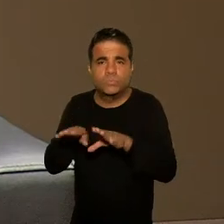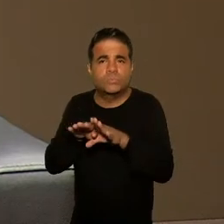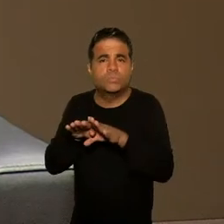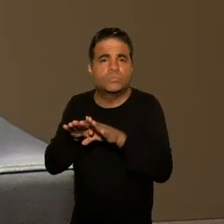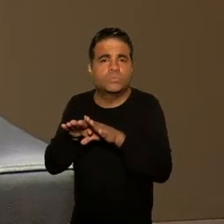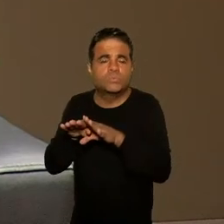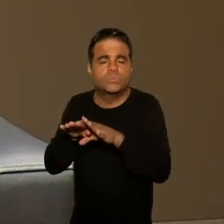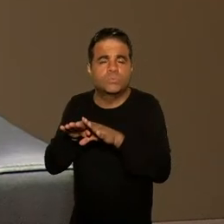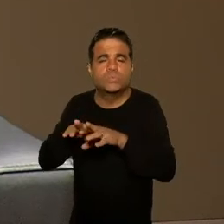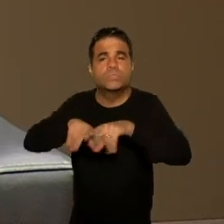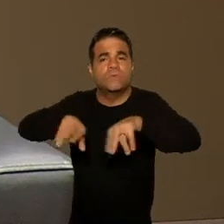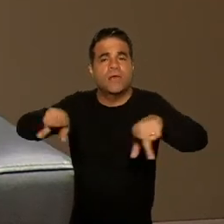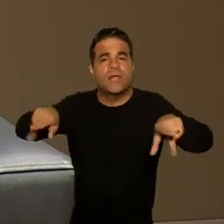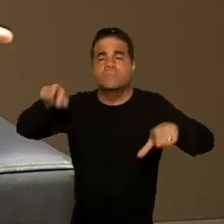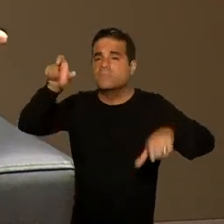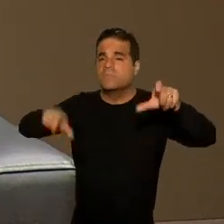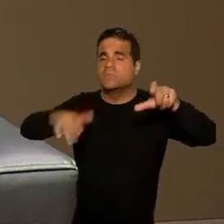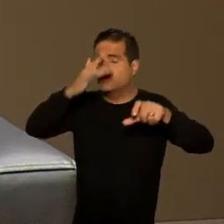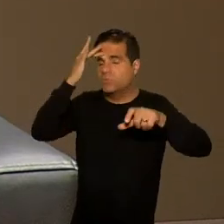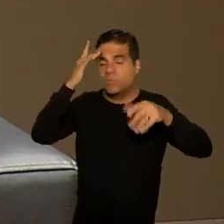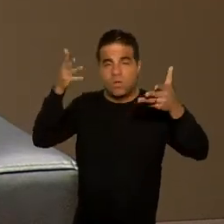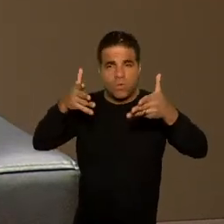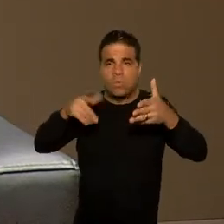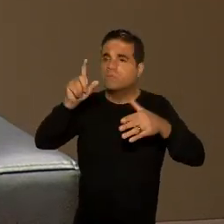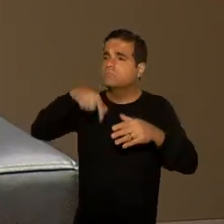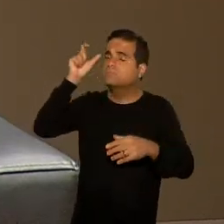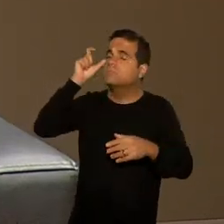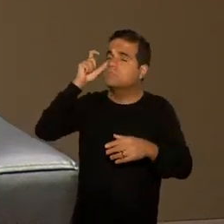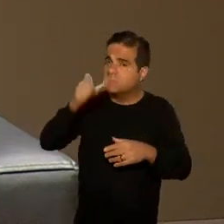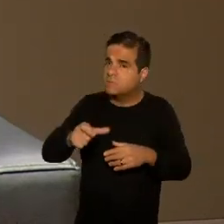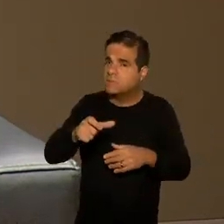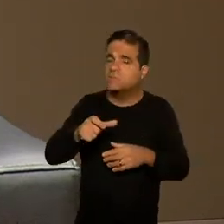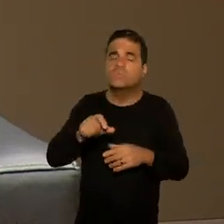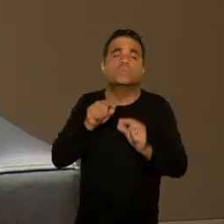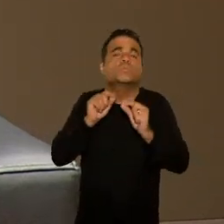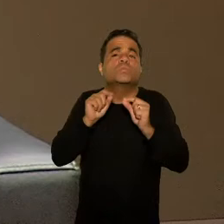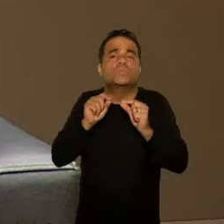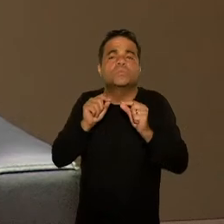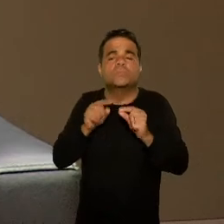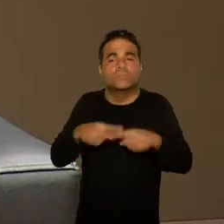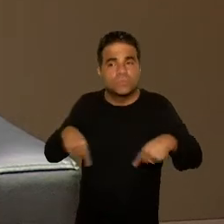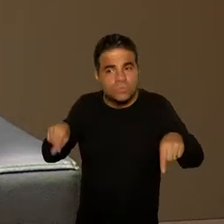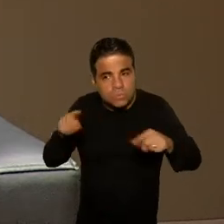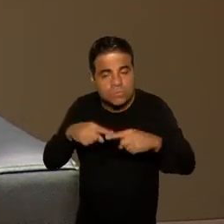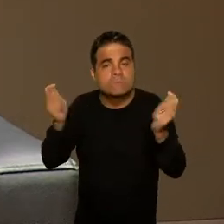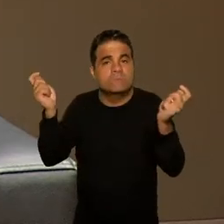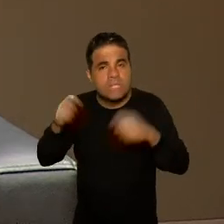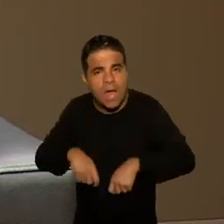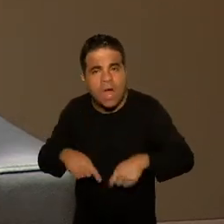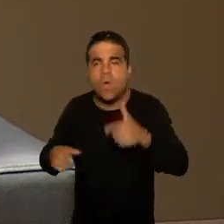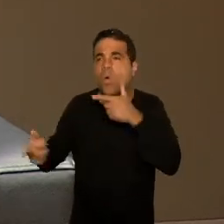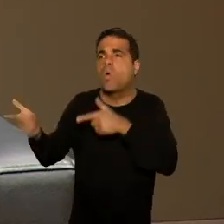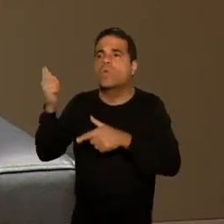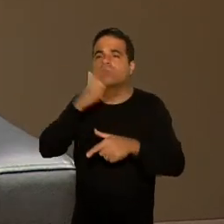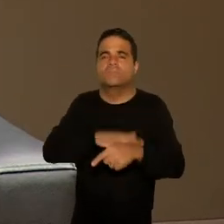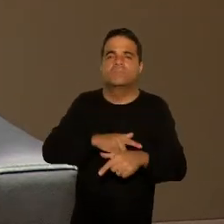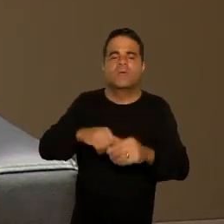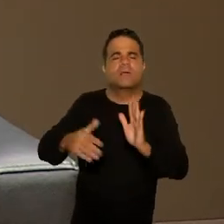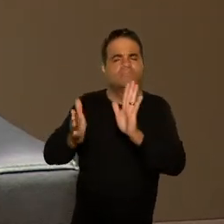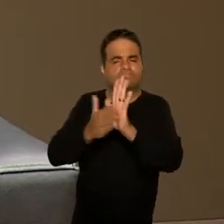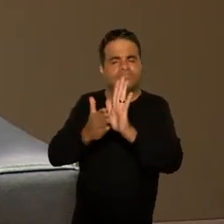somos diversos somos diferentes agora o que é interessante é quando a gente consegue entendeu